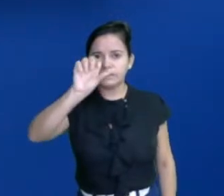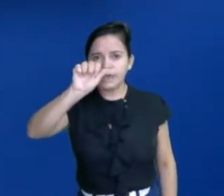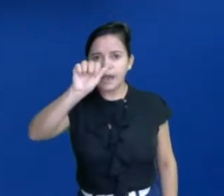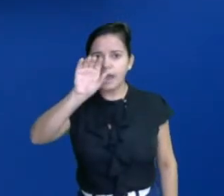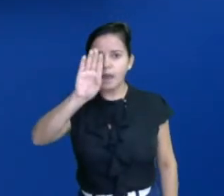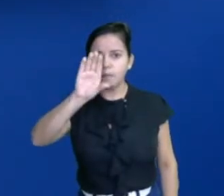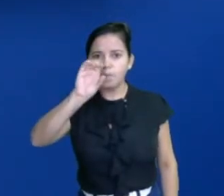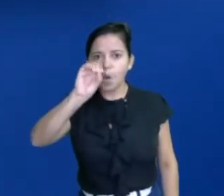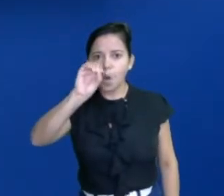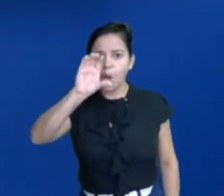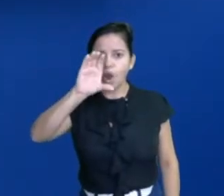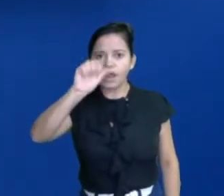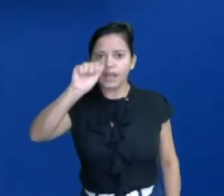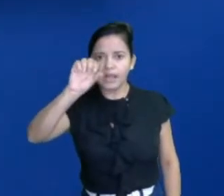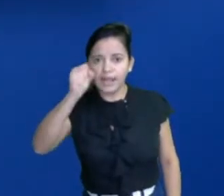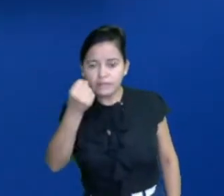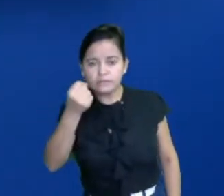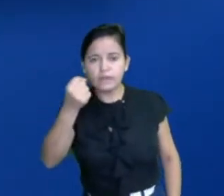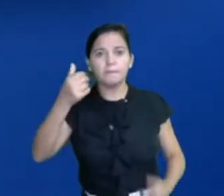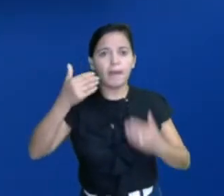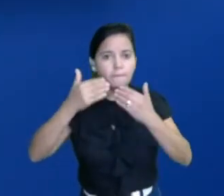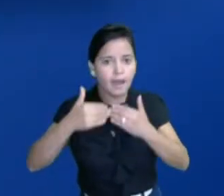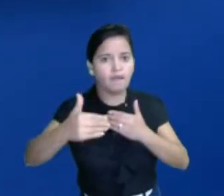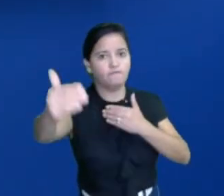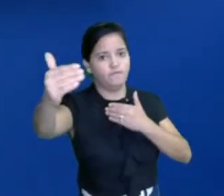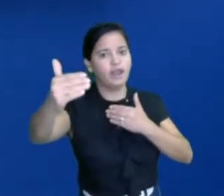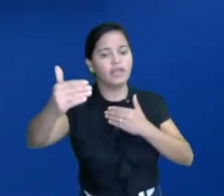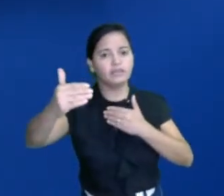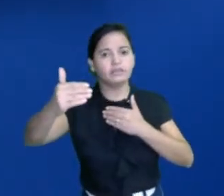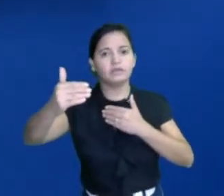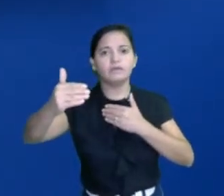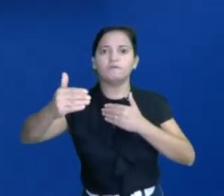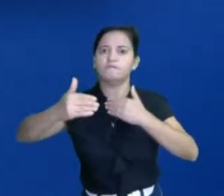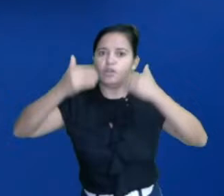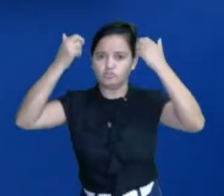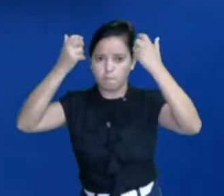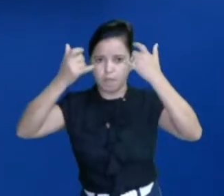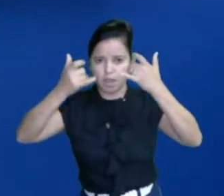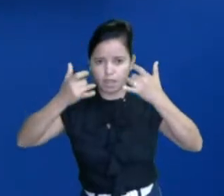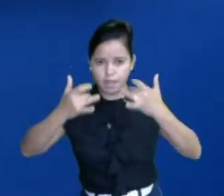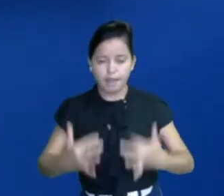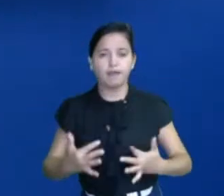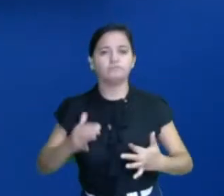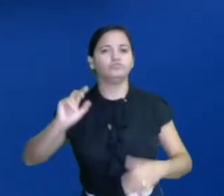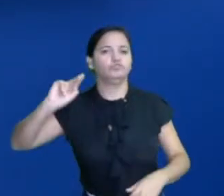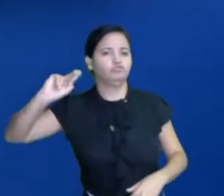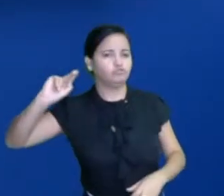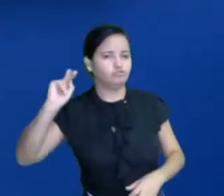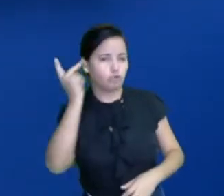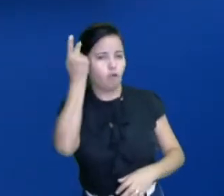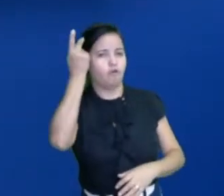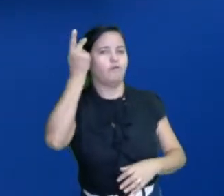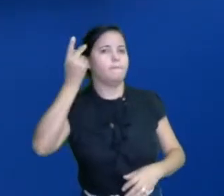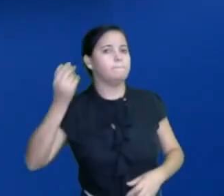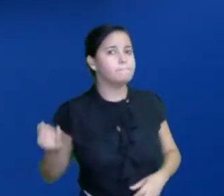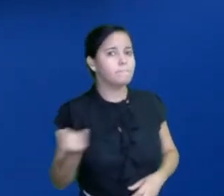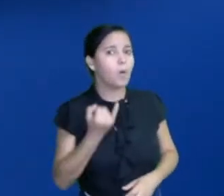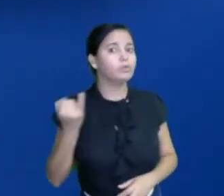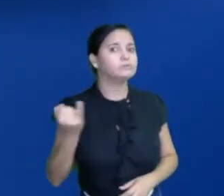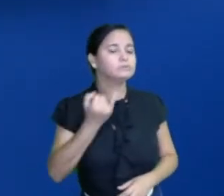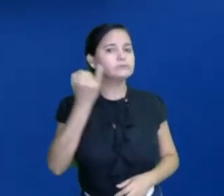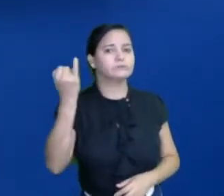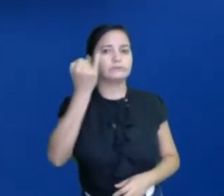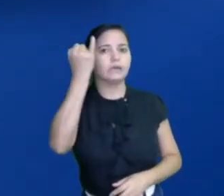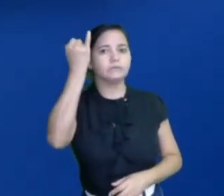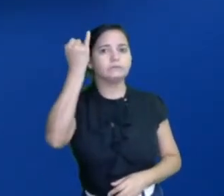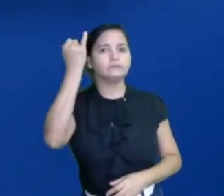Mais para frente, vamos falar sobre esse acontecimento histórico que tem uma importância